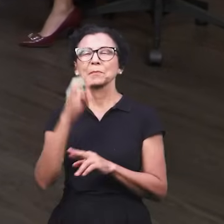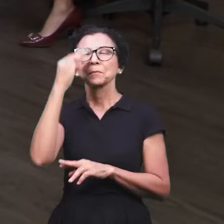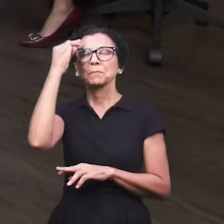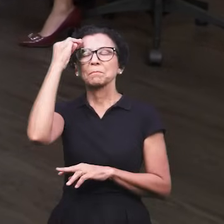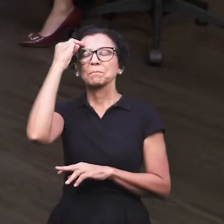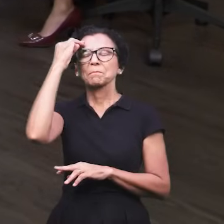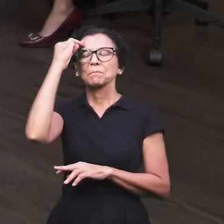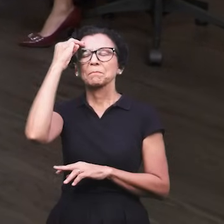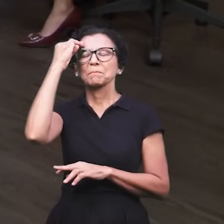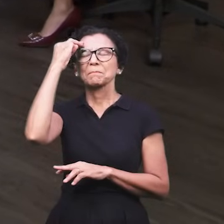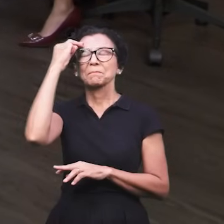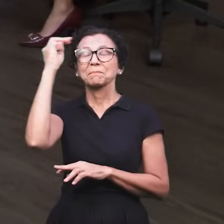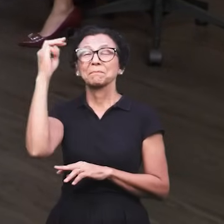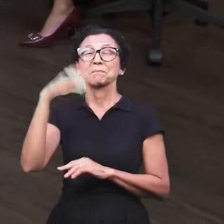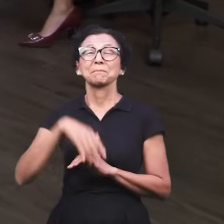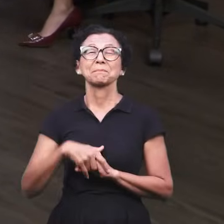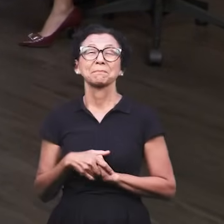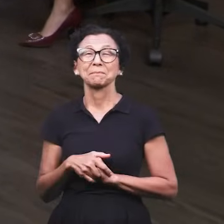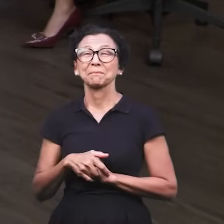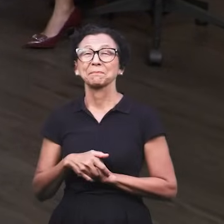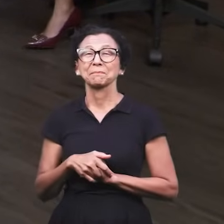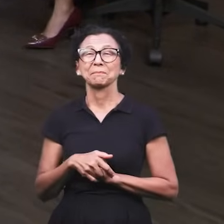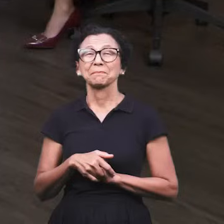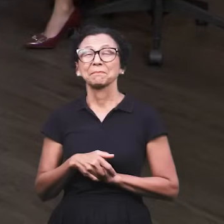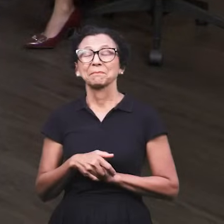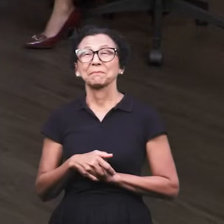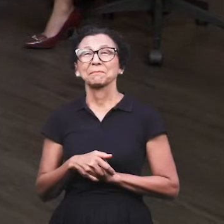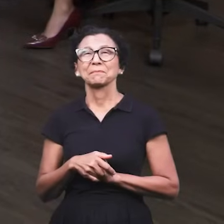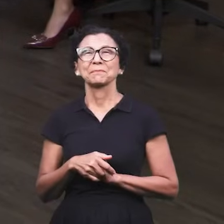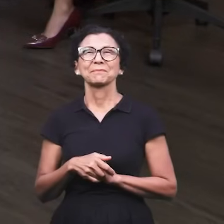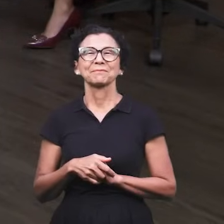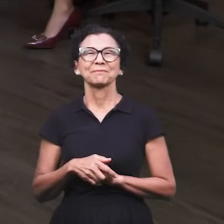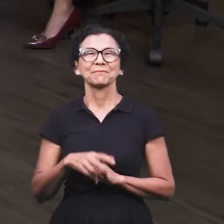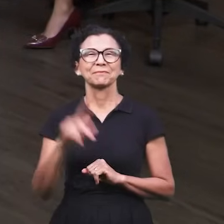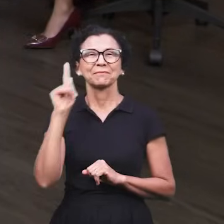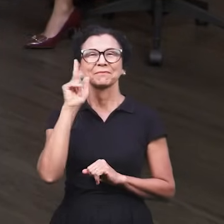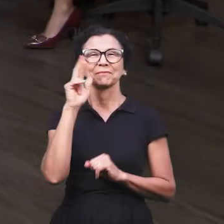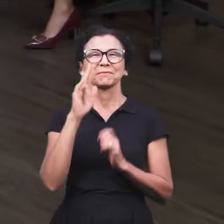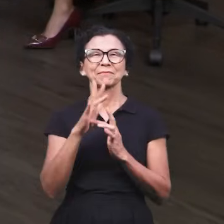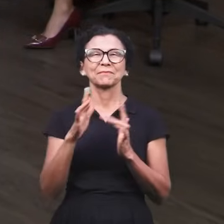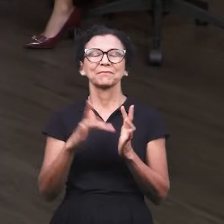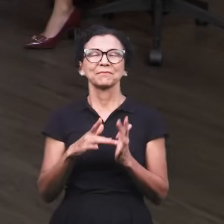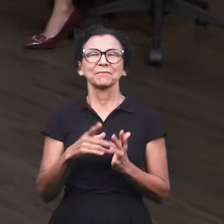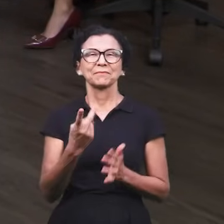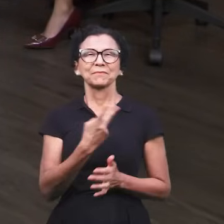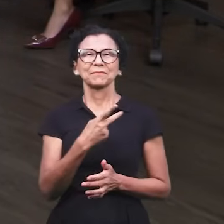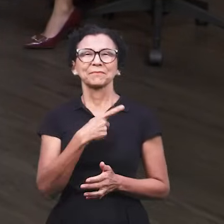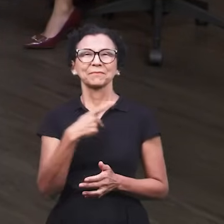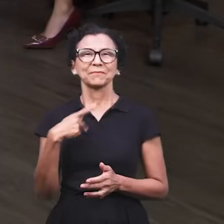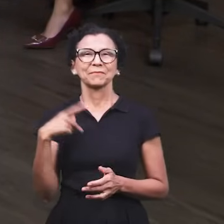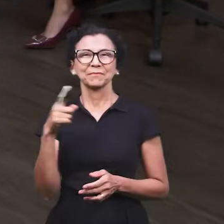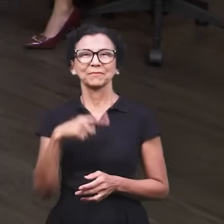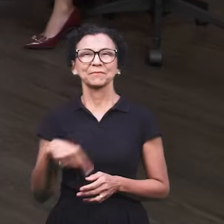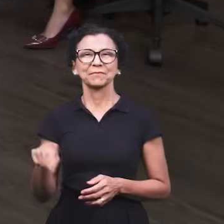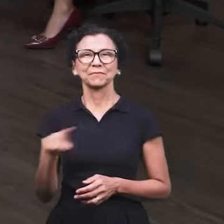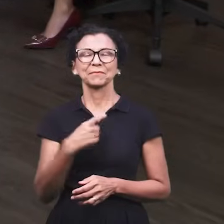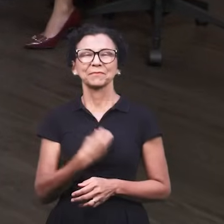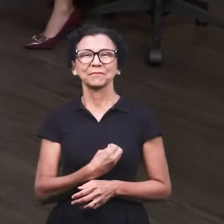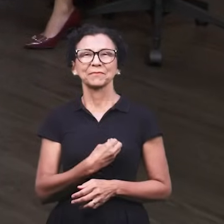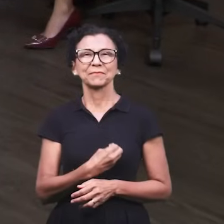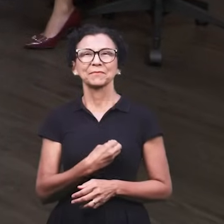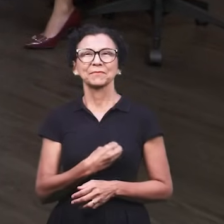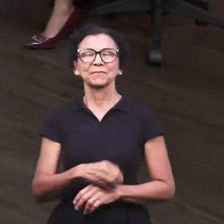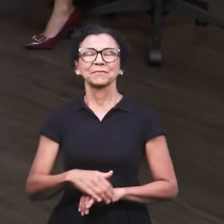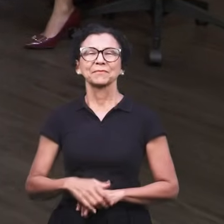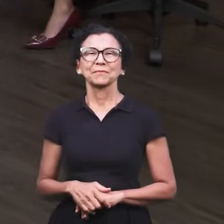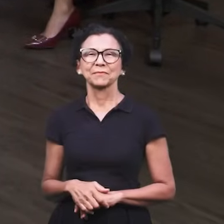jovem. Guilherme, pode fazer a pergunta. Pai do Senhor, aos pastores, a todos aqui presentes. Meu nome é